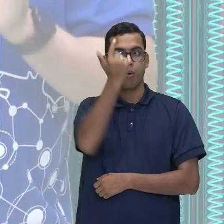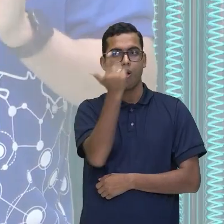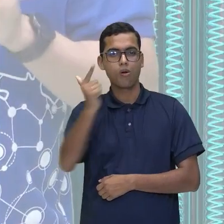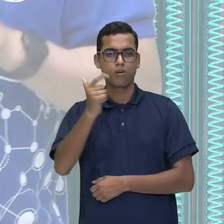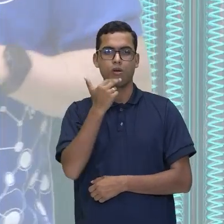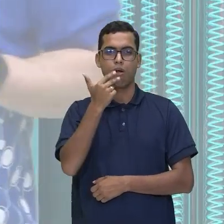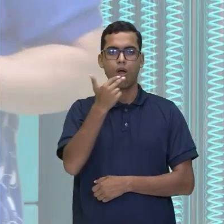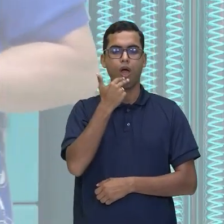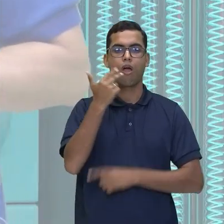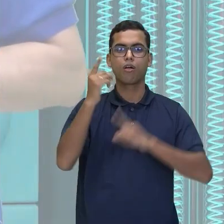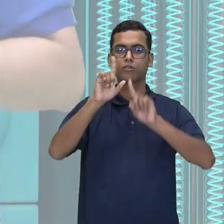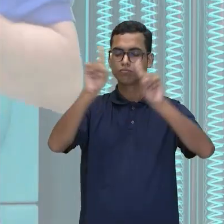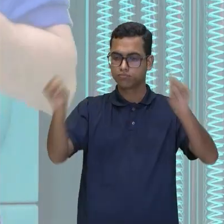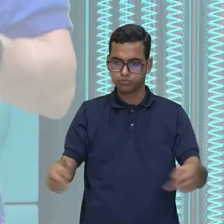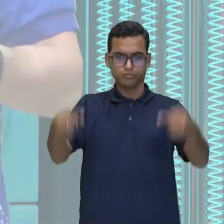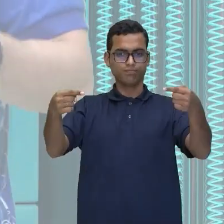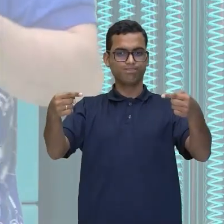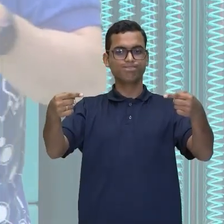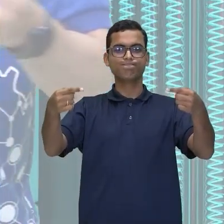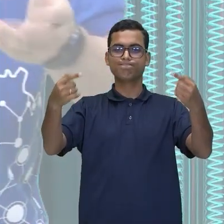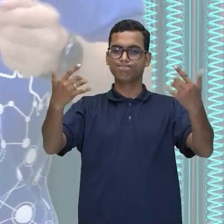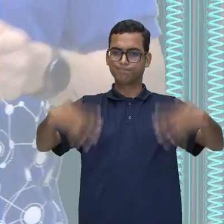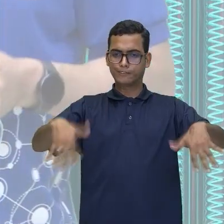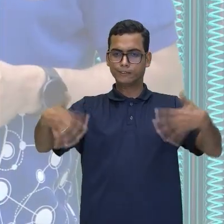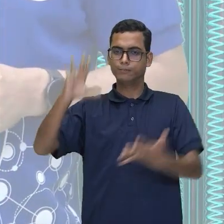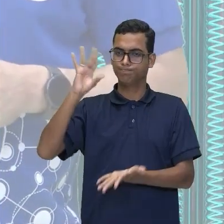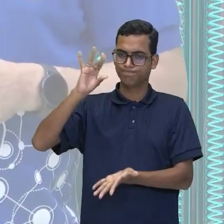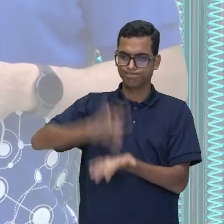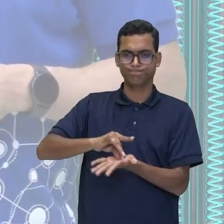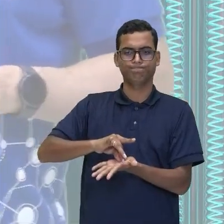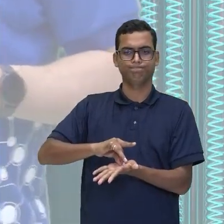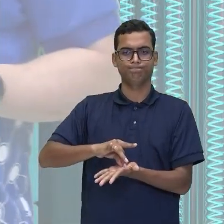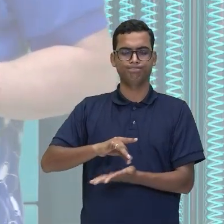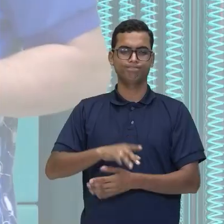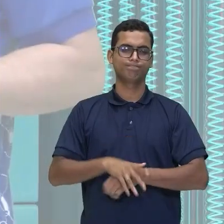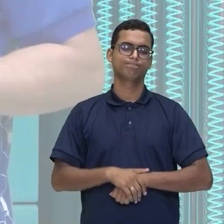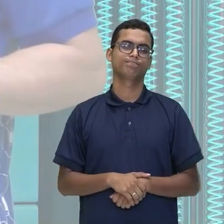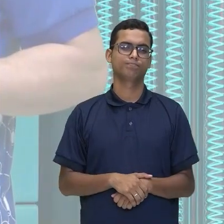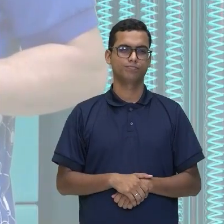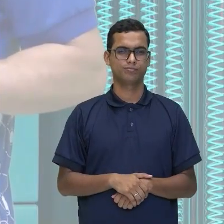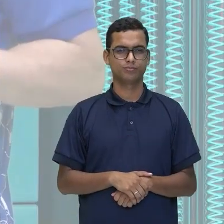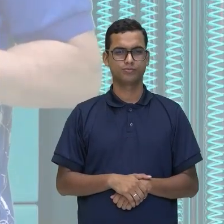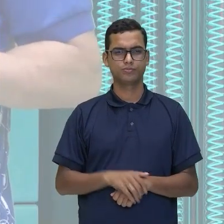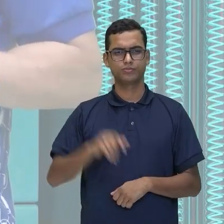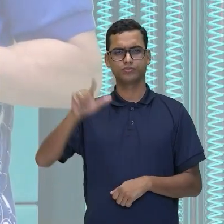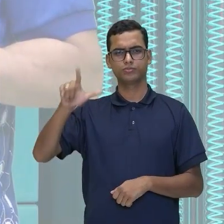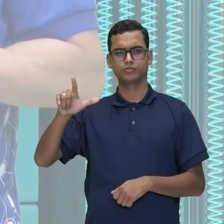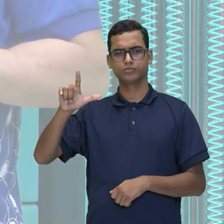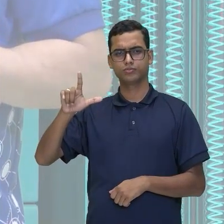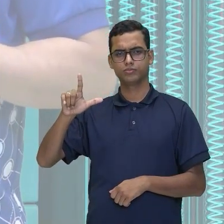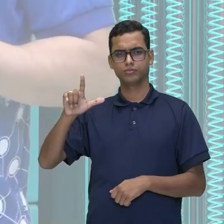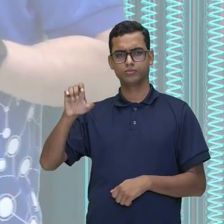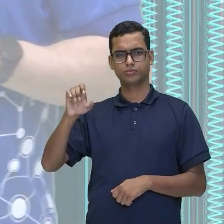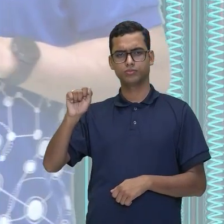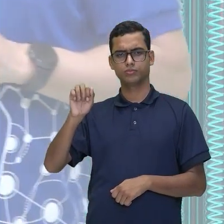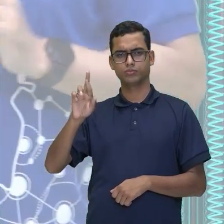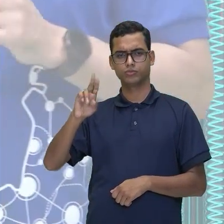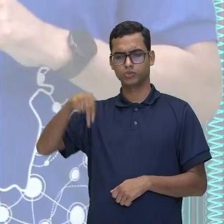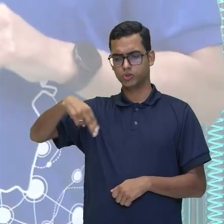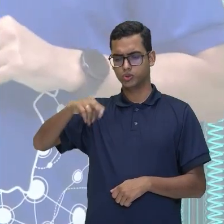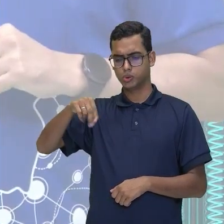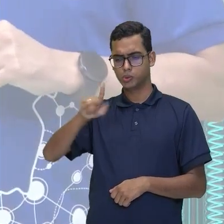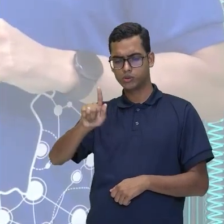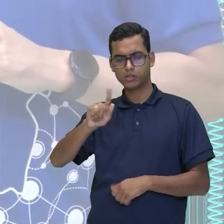é desafio and real é real, né? Uma palavra cognata. Então, aprender vem de learn. Learning a